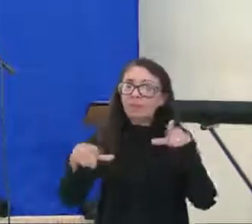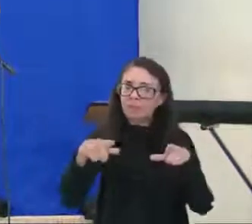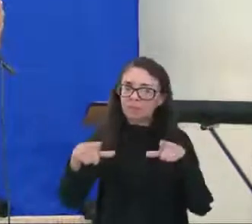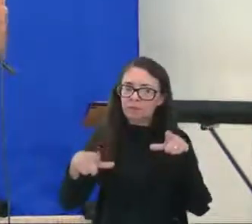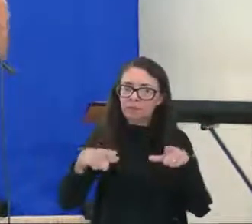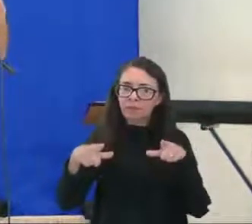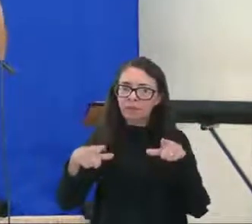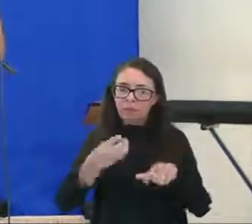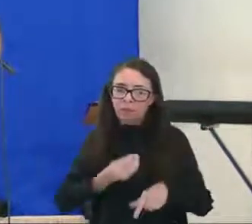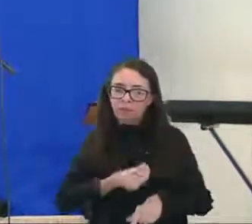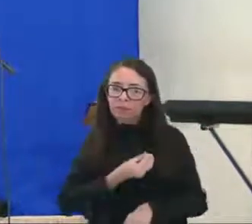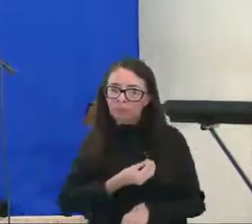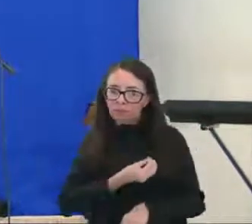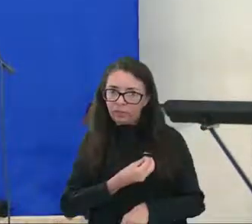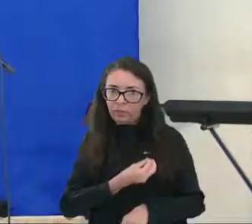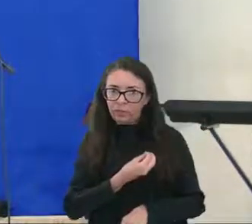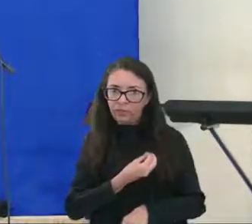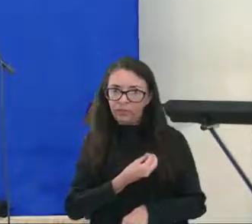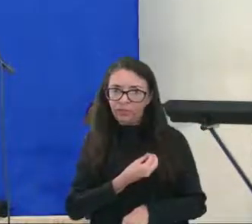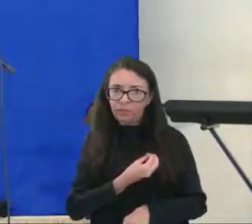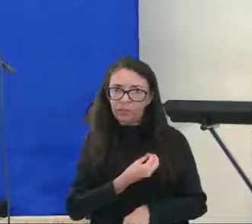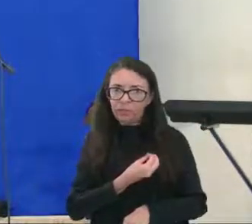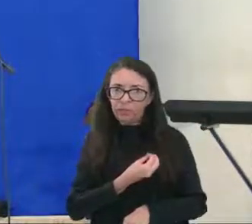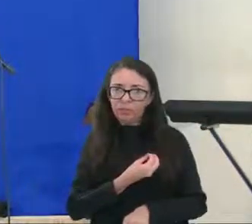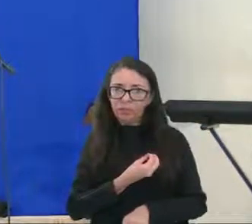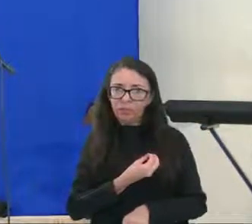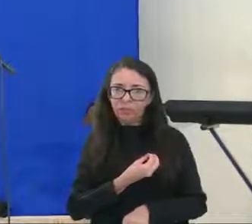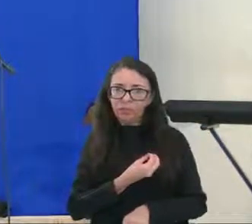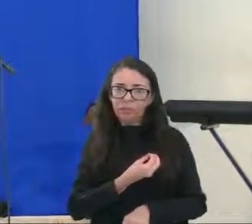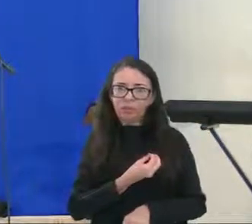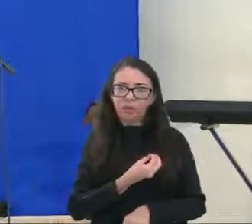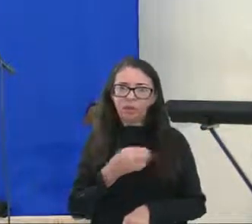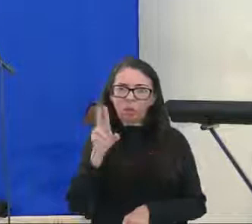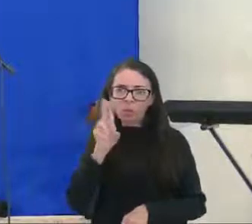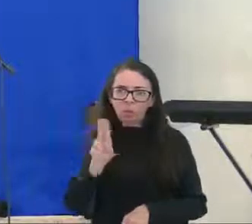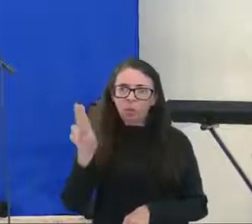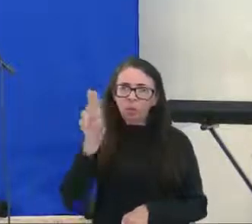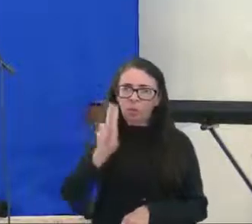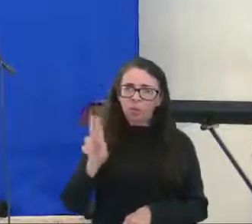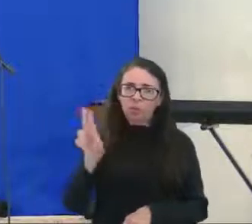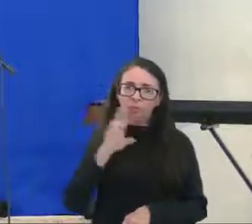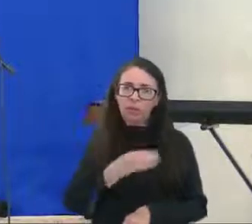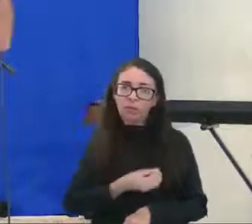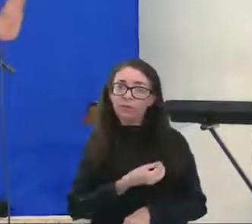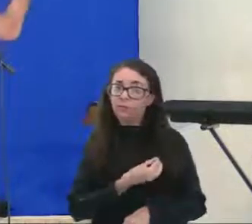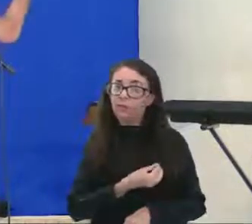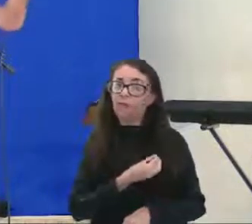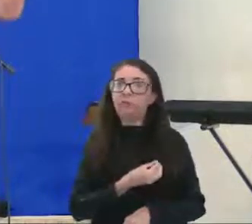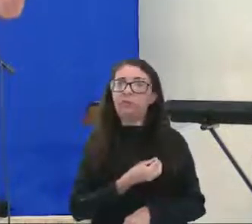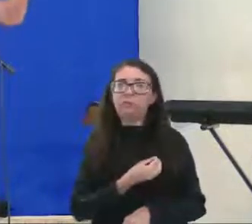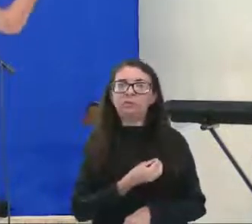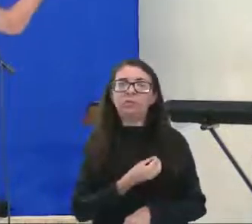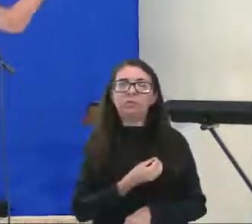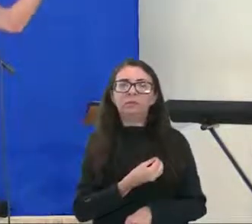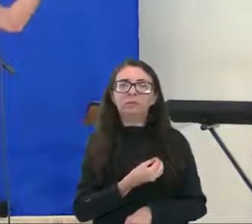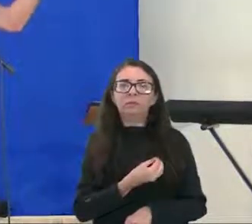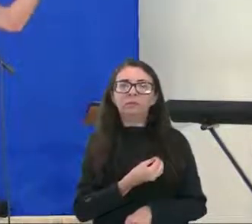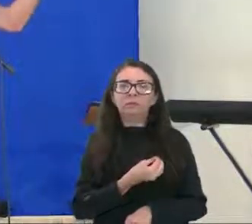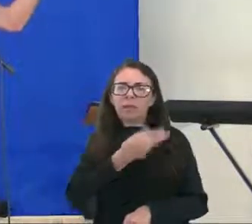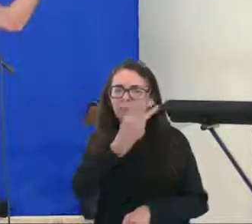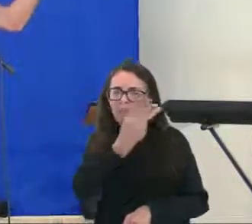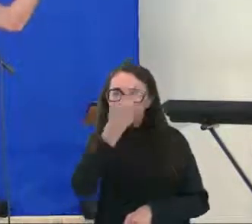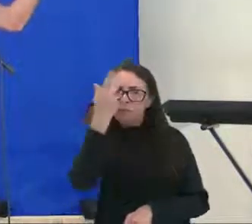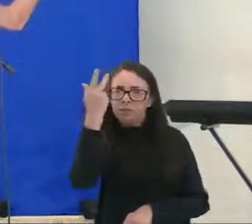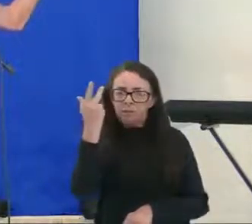amados, quando as pessoas entendem diferente. Que Deus te dá e logo você se vangloria por ter um dom